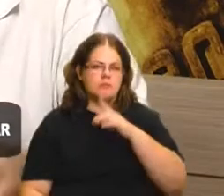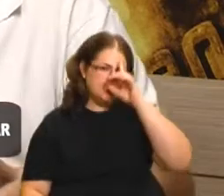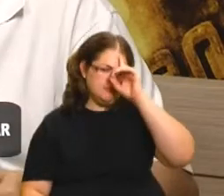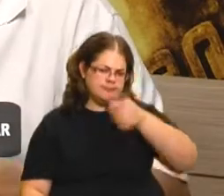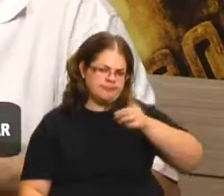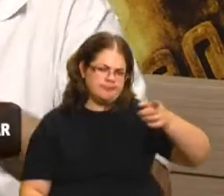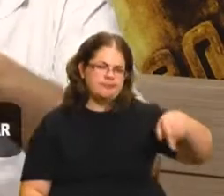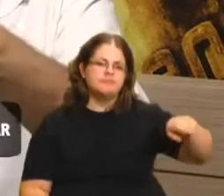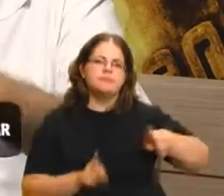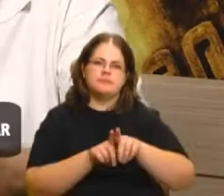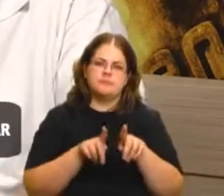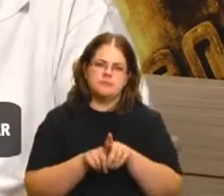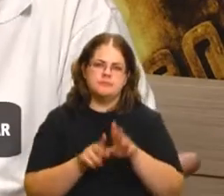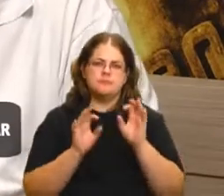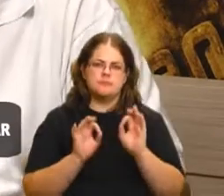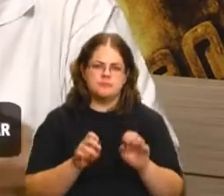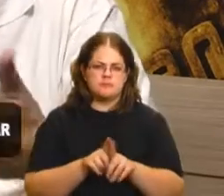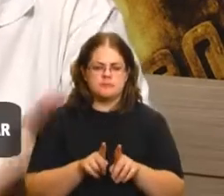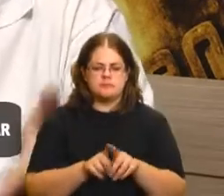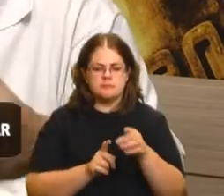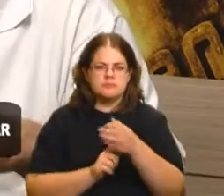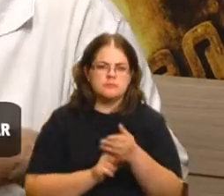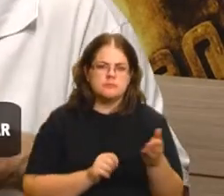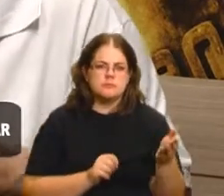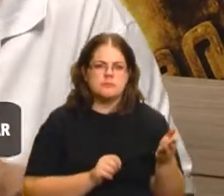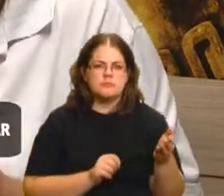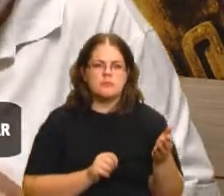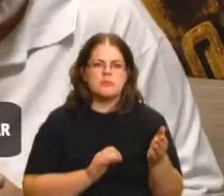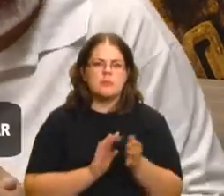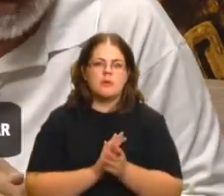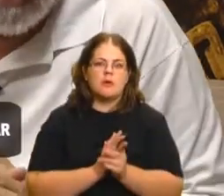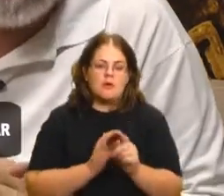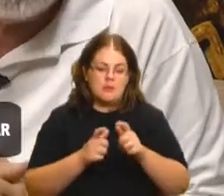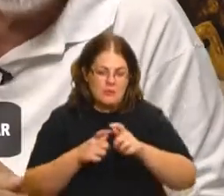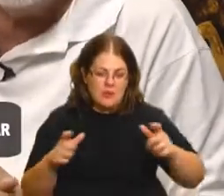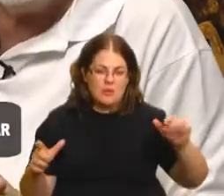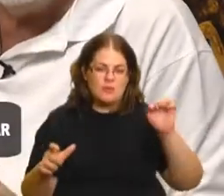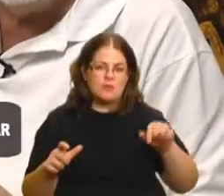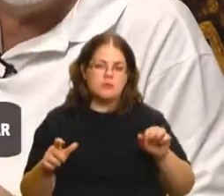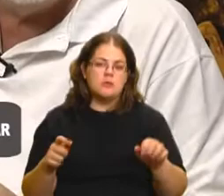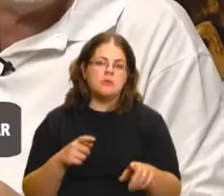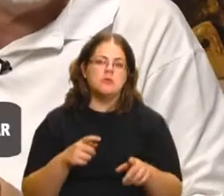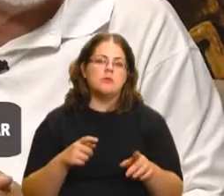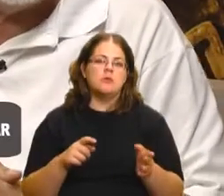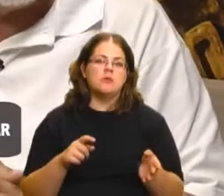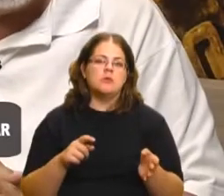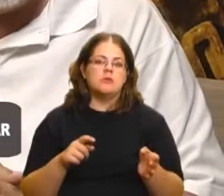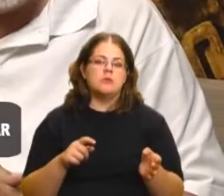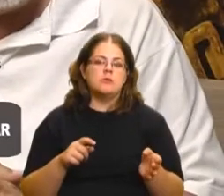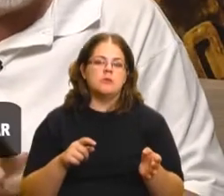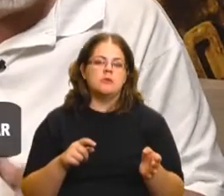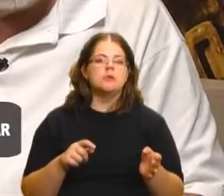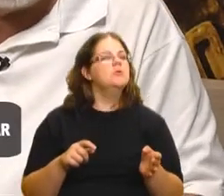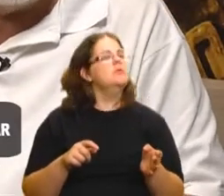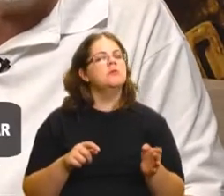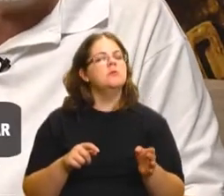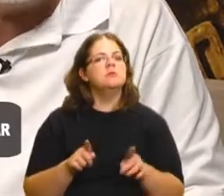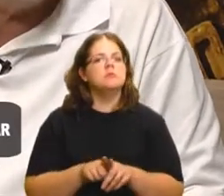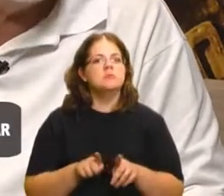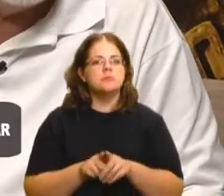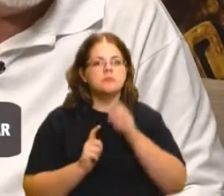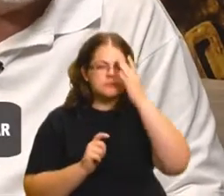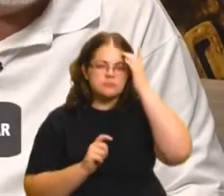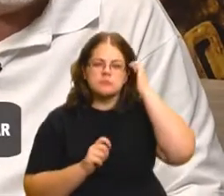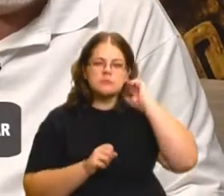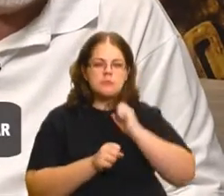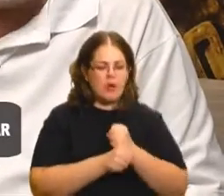É ditatorial, com as 5 as coisas ainda adquiriam uma conotação maior, mas os